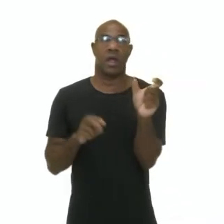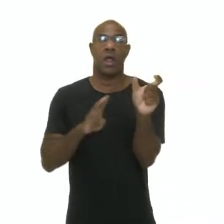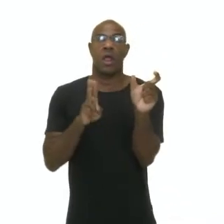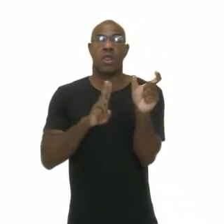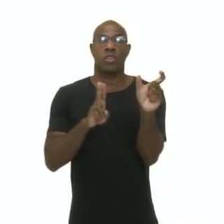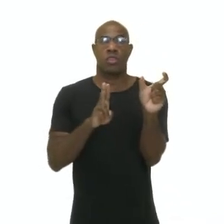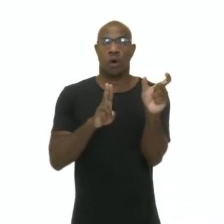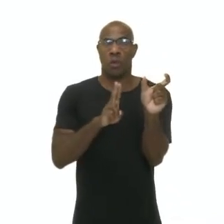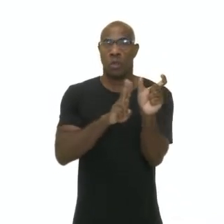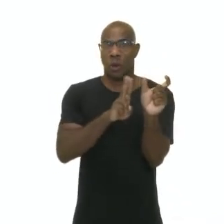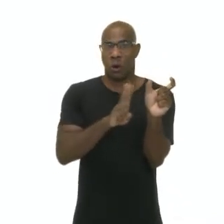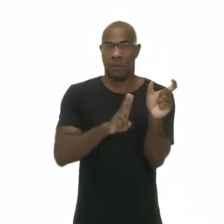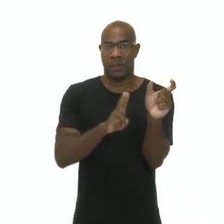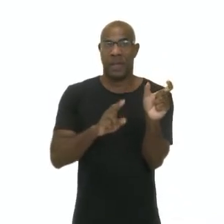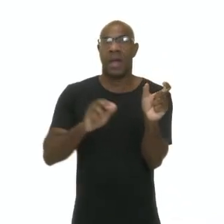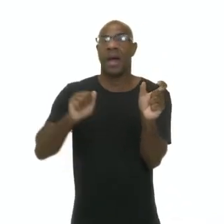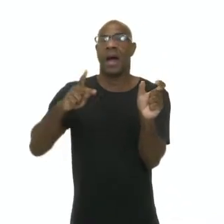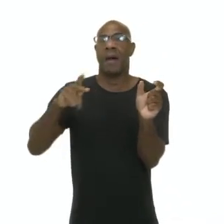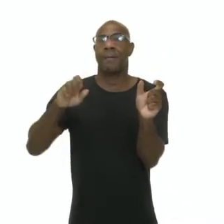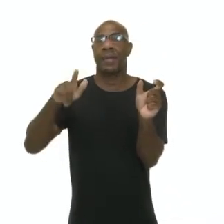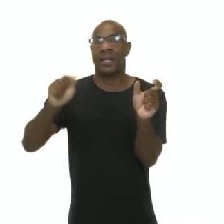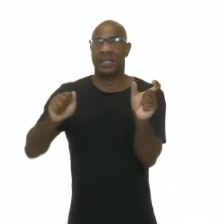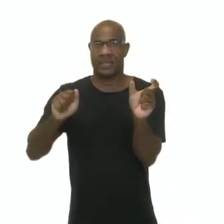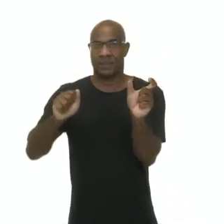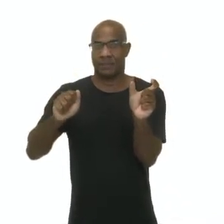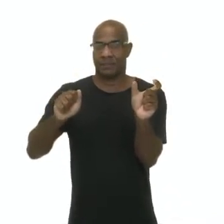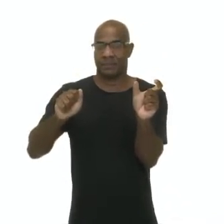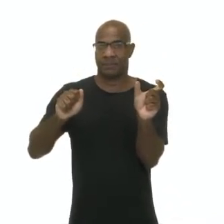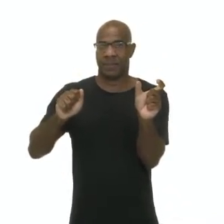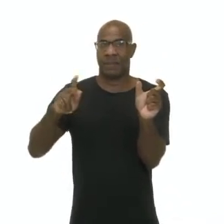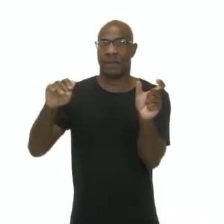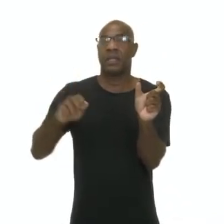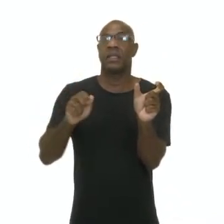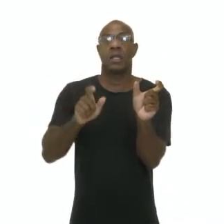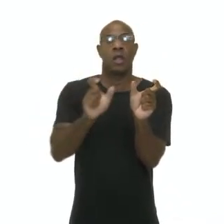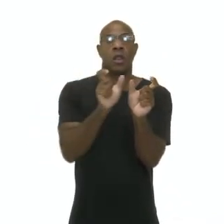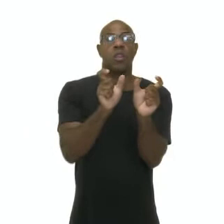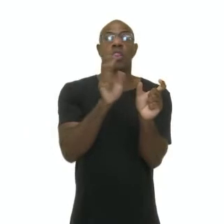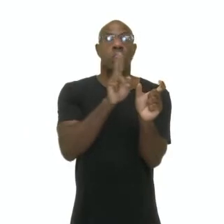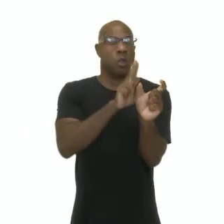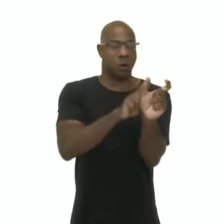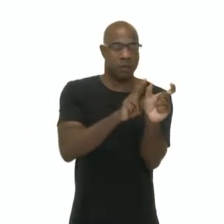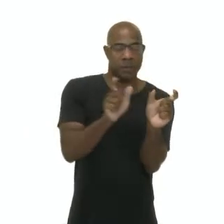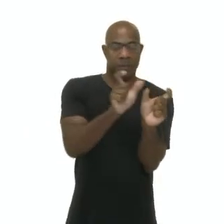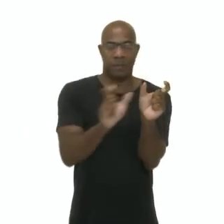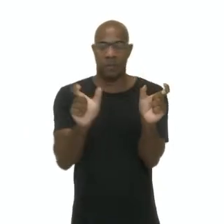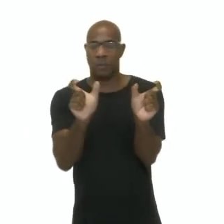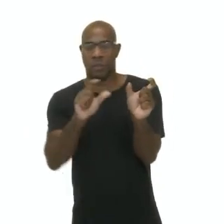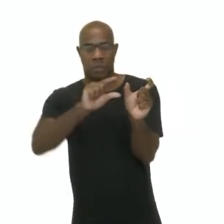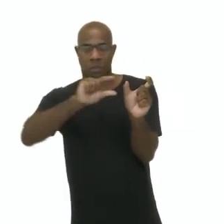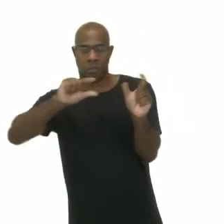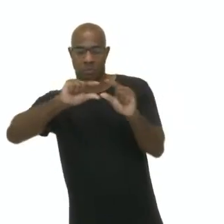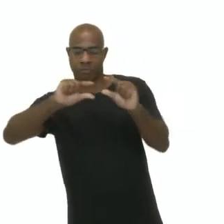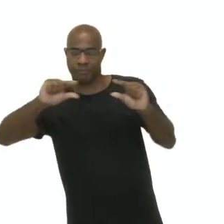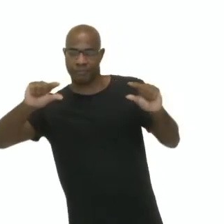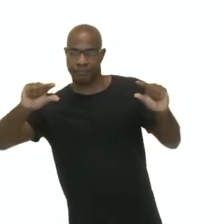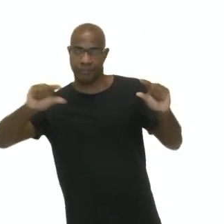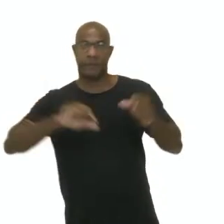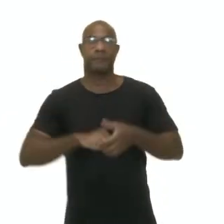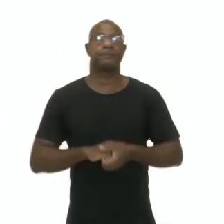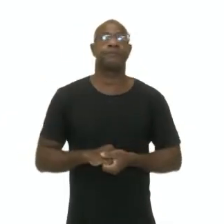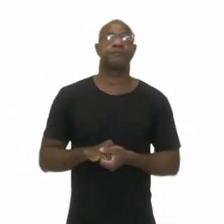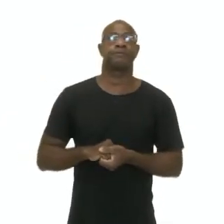seria apelidos aqui? Sobrenome, informações sobre a família e sobre gostos.